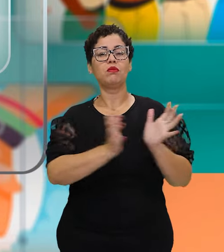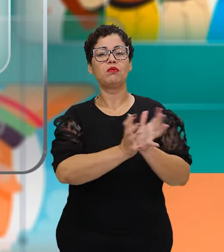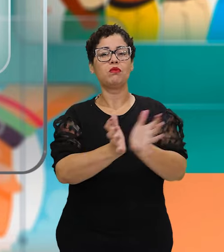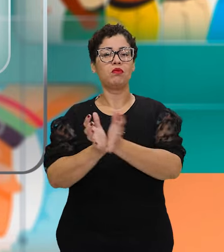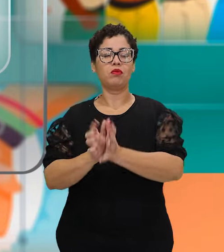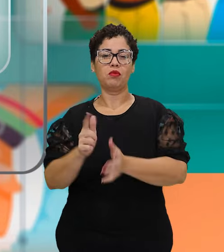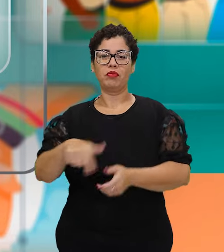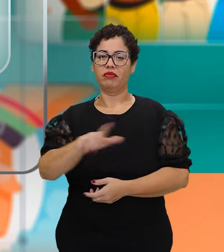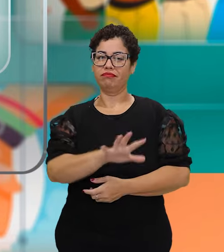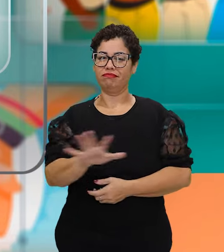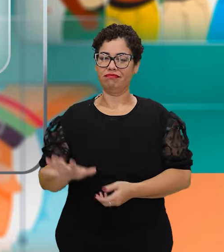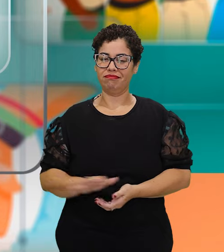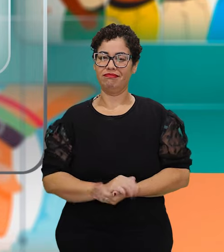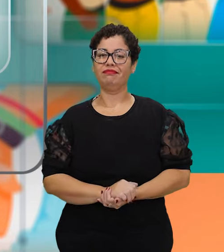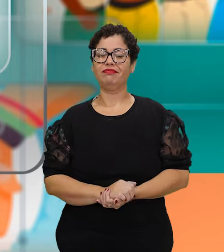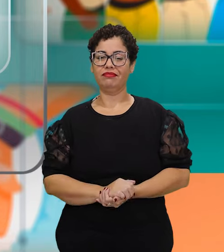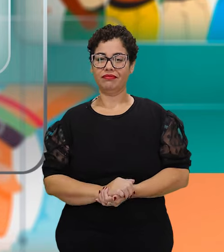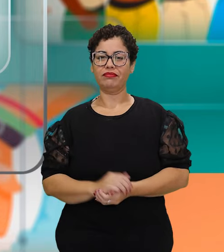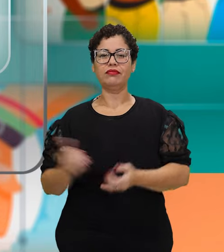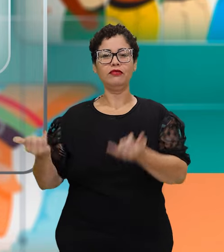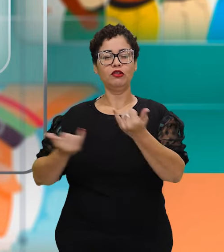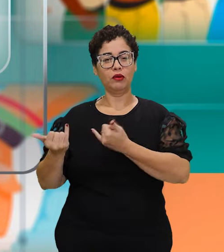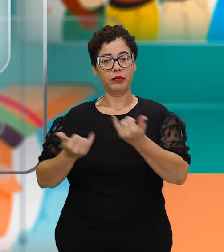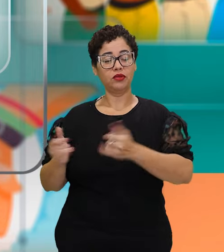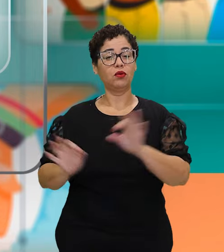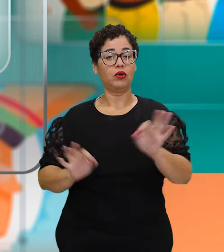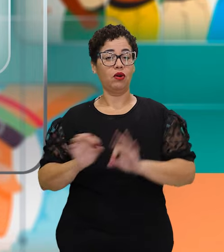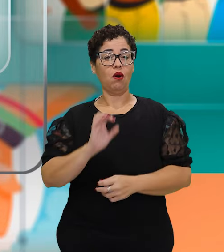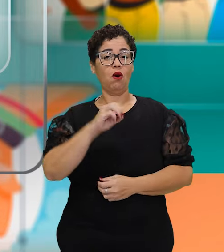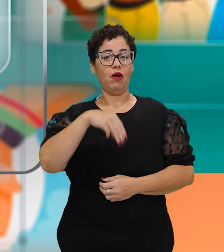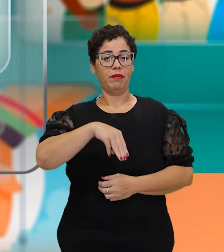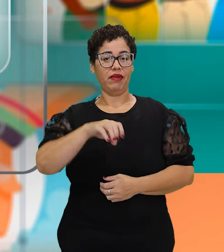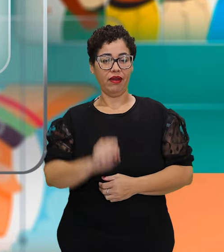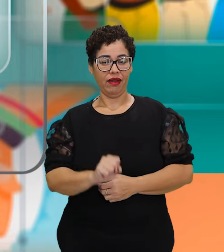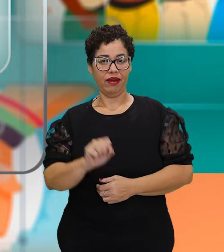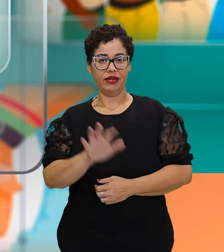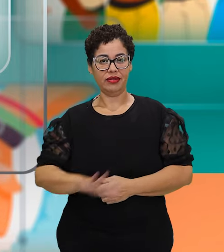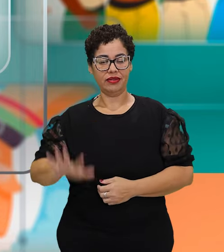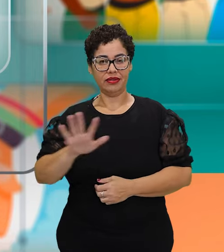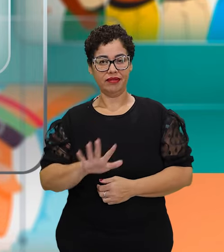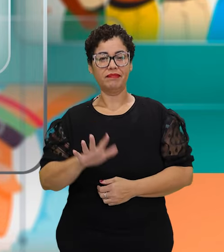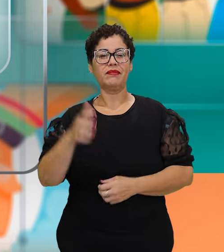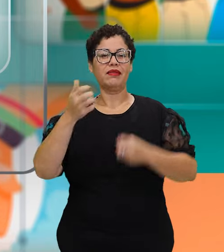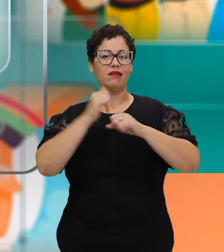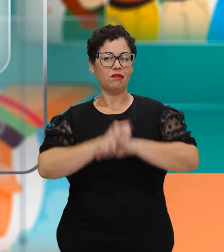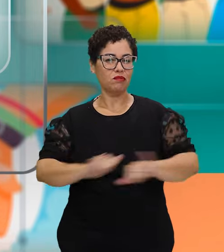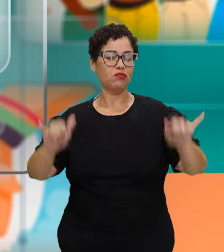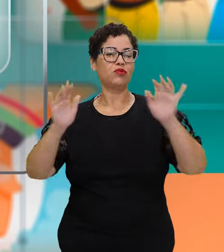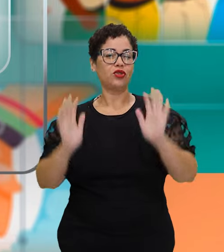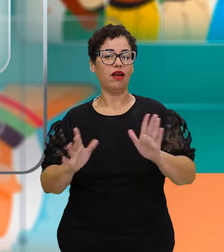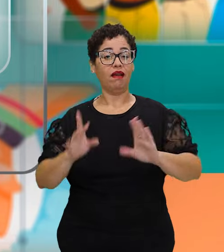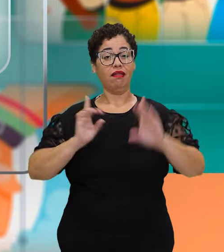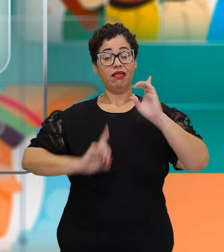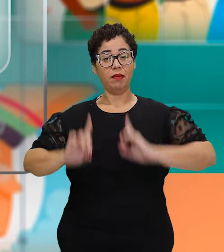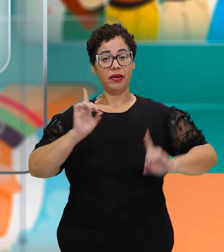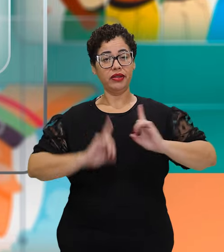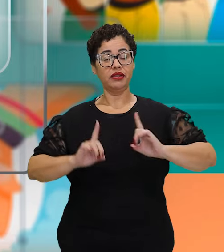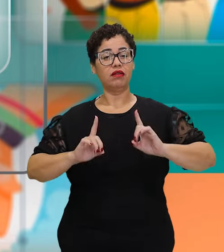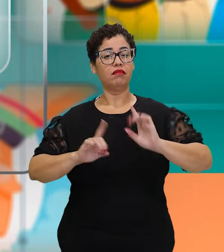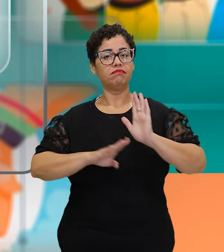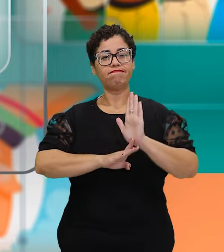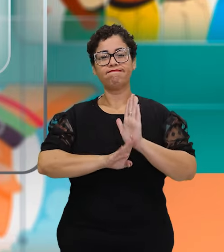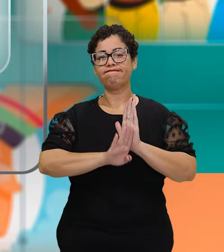grupo demográfico. Segundo informações da Organização Mundial da Saúde, OMS, a depressão figura